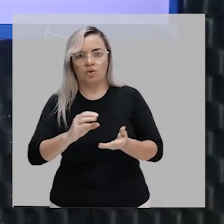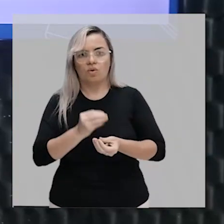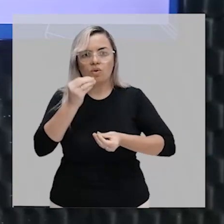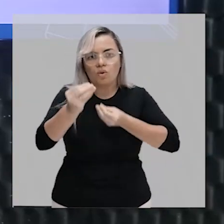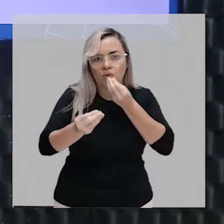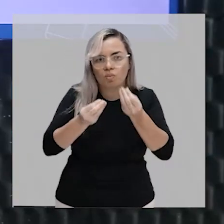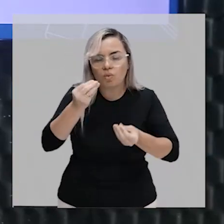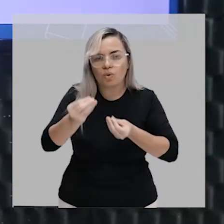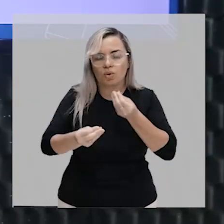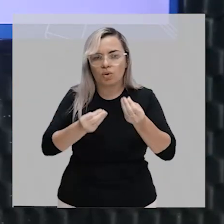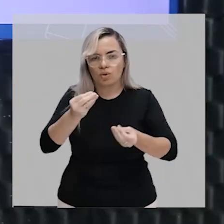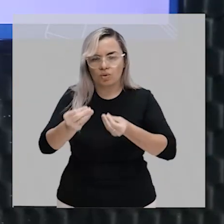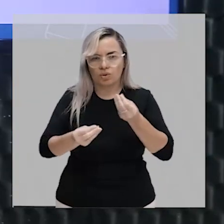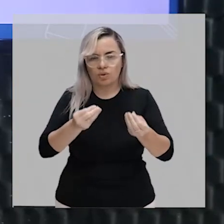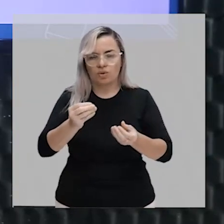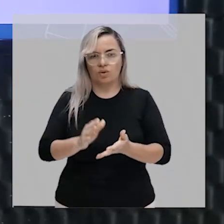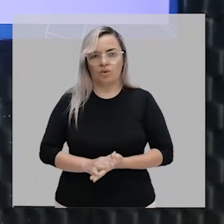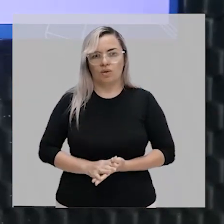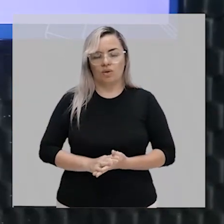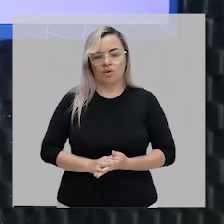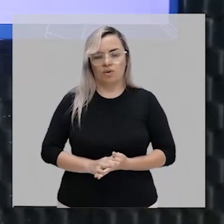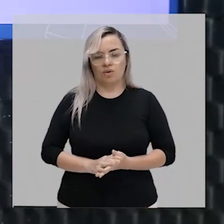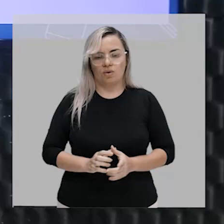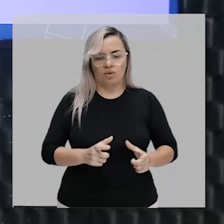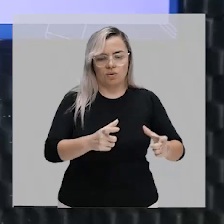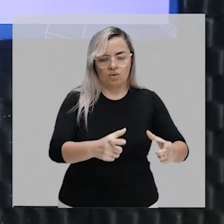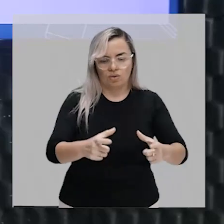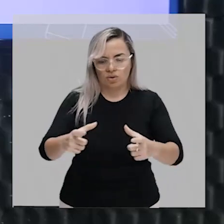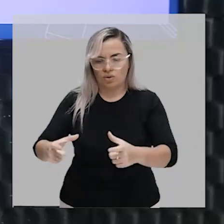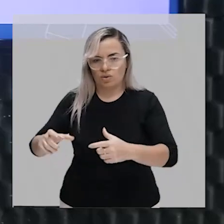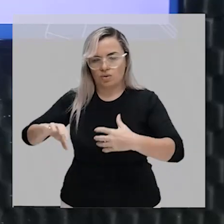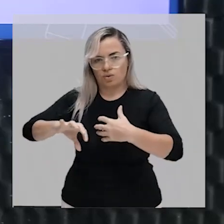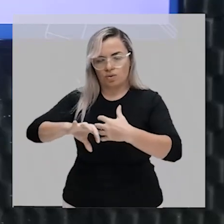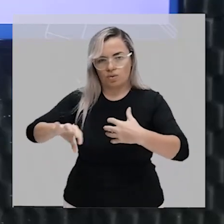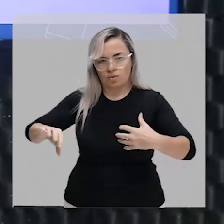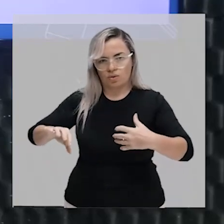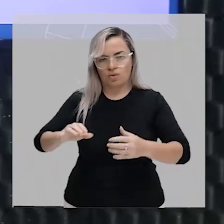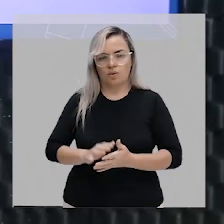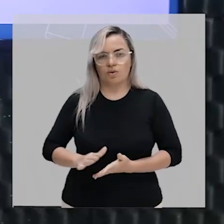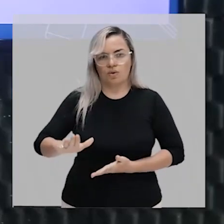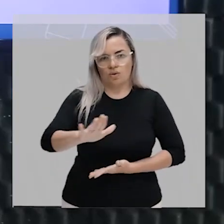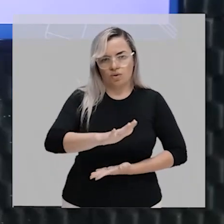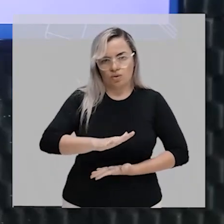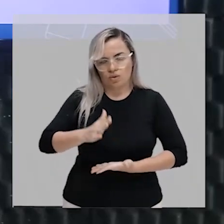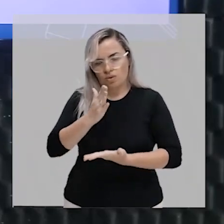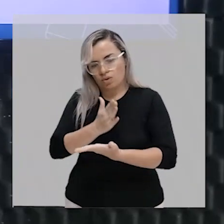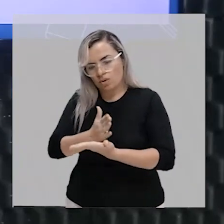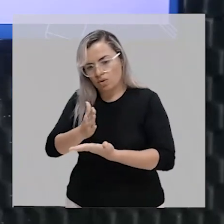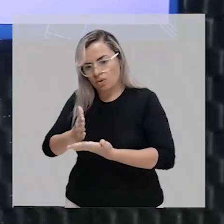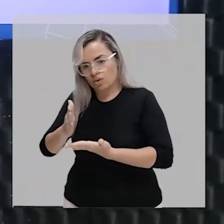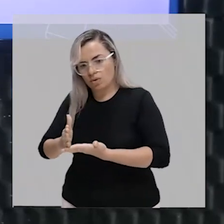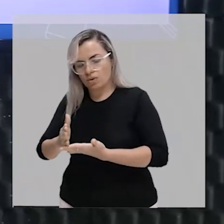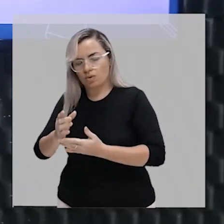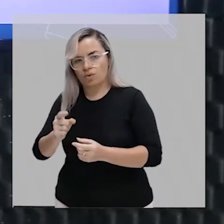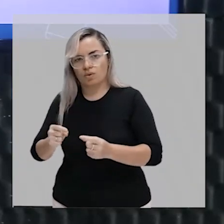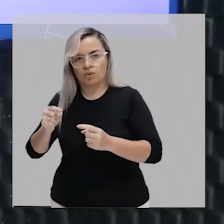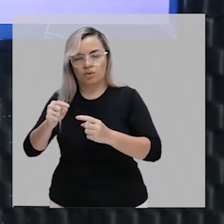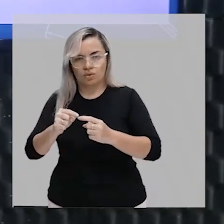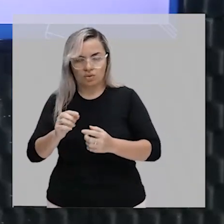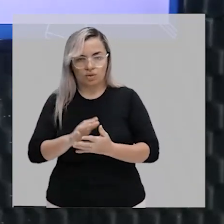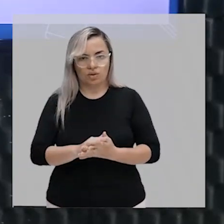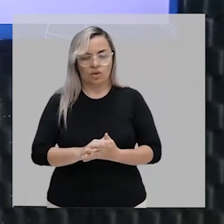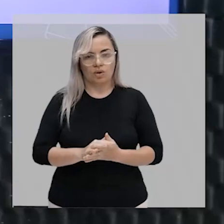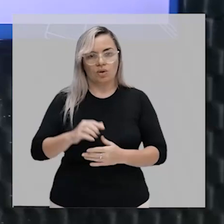como a partilha da África em função do imperialismo ou do neocolonialismo